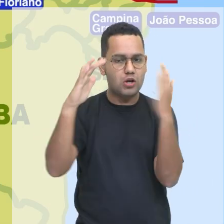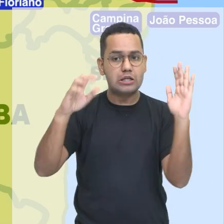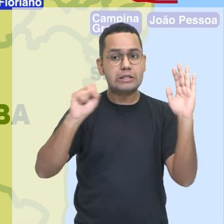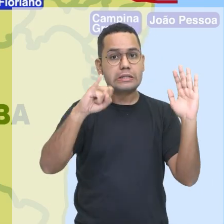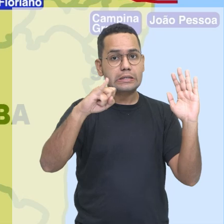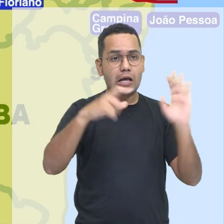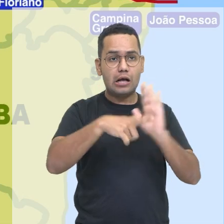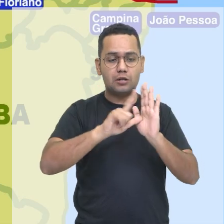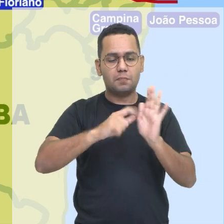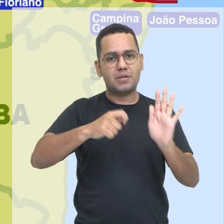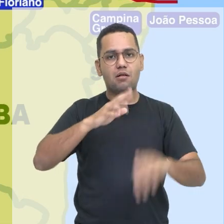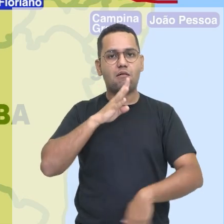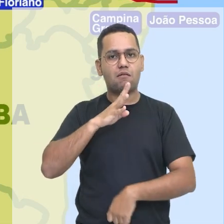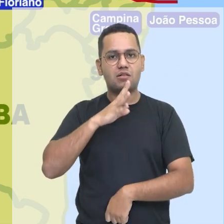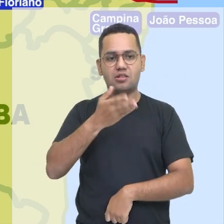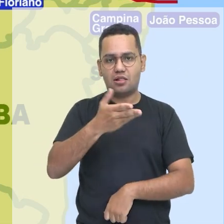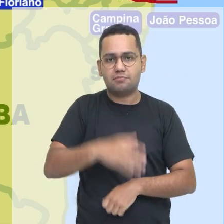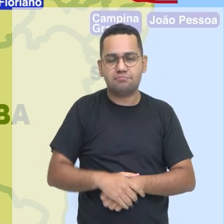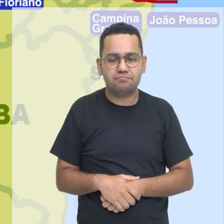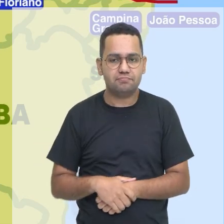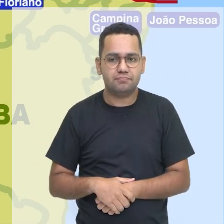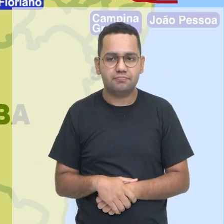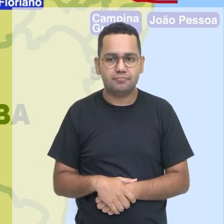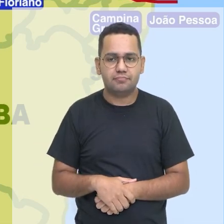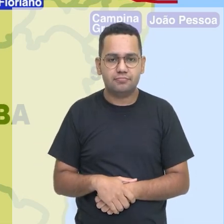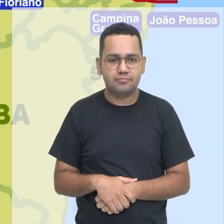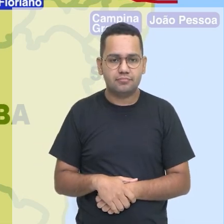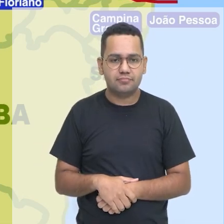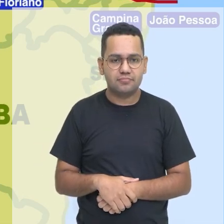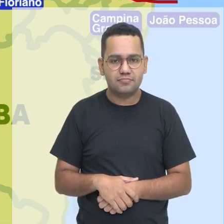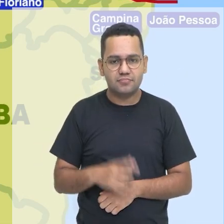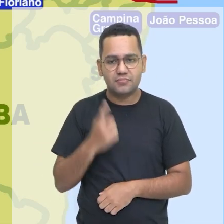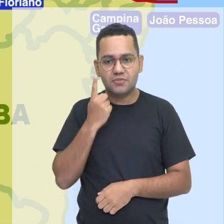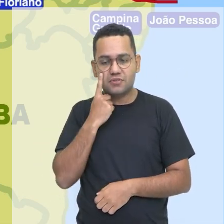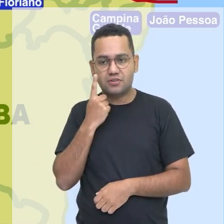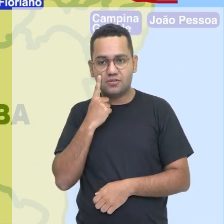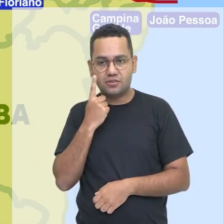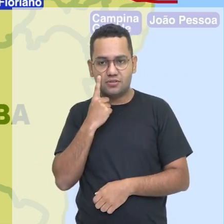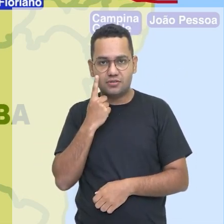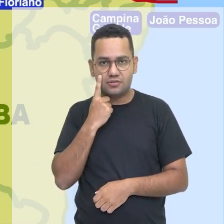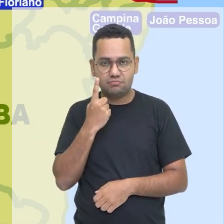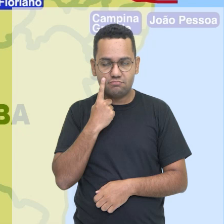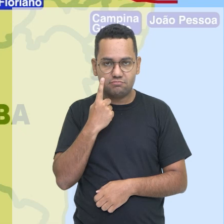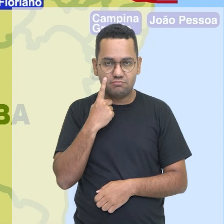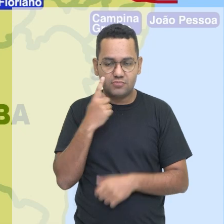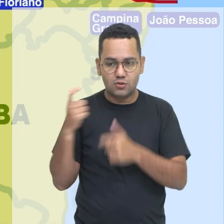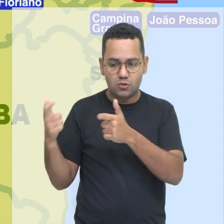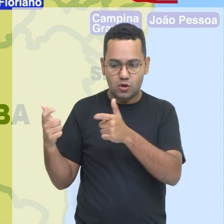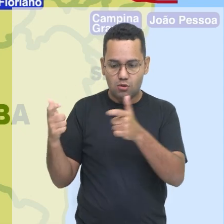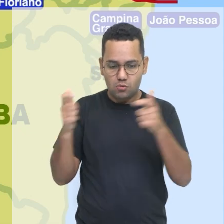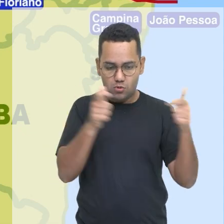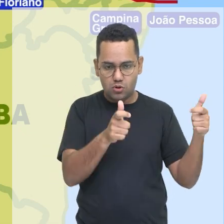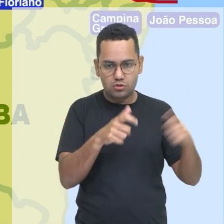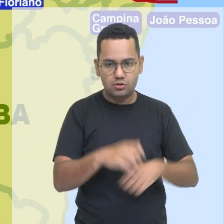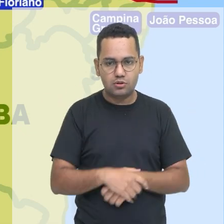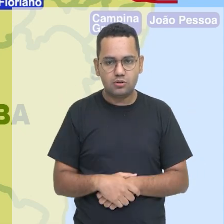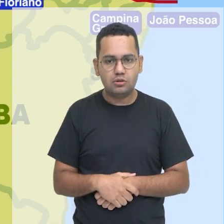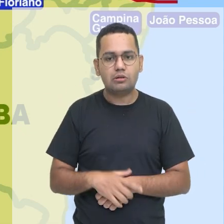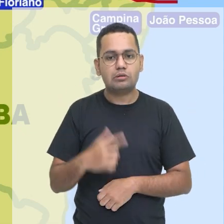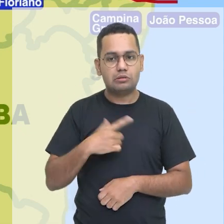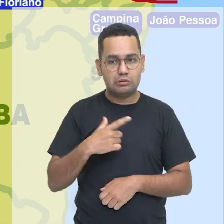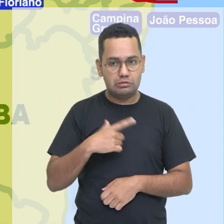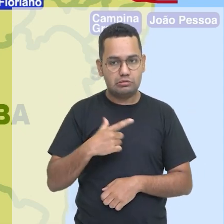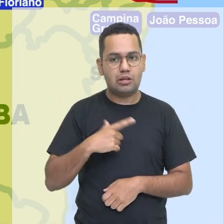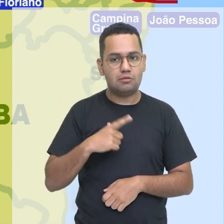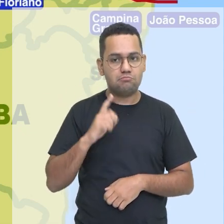conhecimento prévio, galera. Vocês estão vendo aí, galera, que boa parte da Transamazônica ela passa em floresta inóspita,